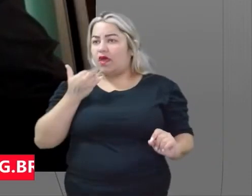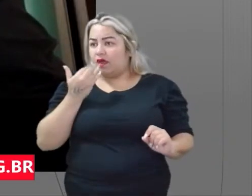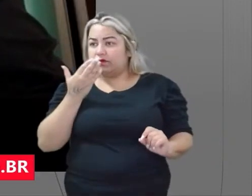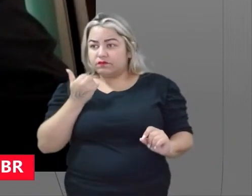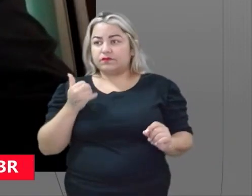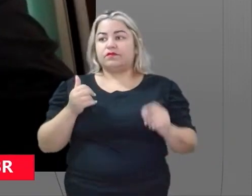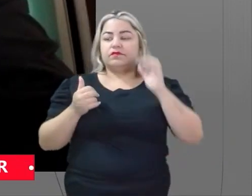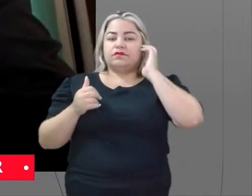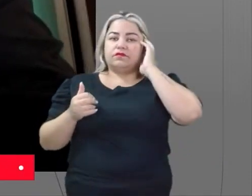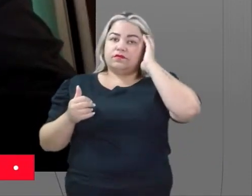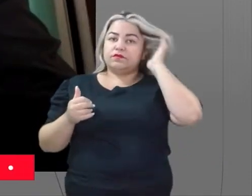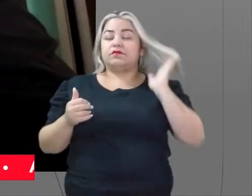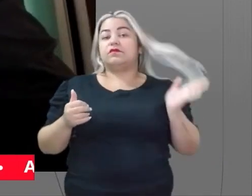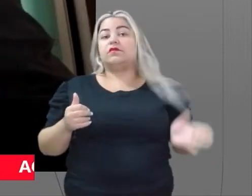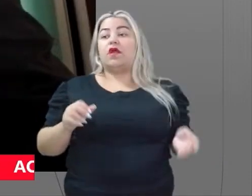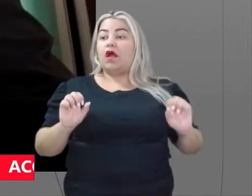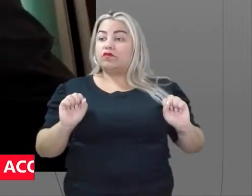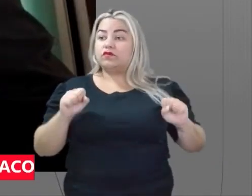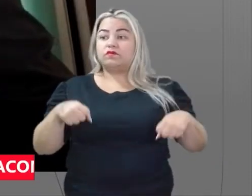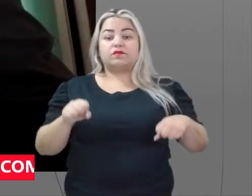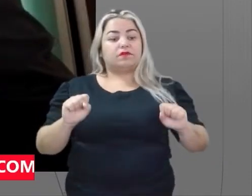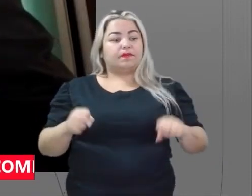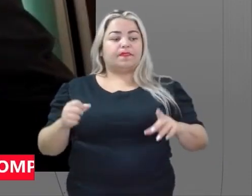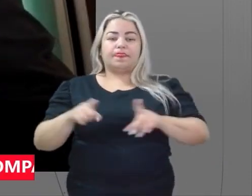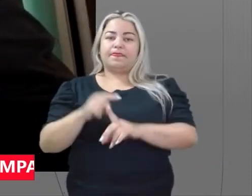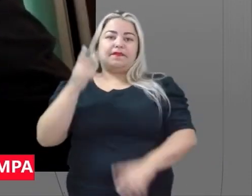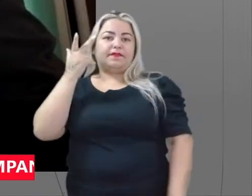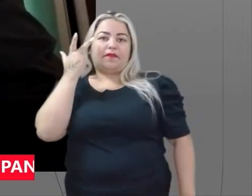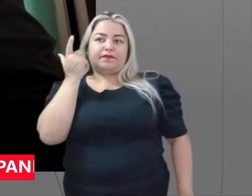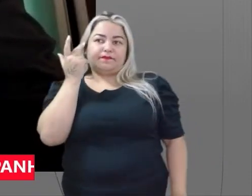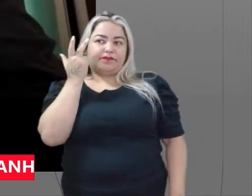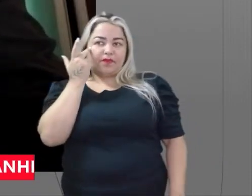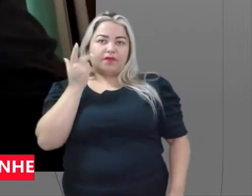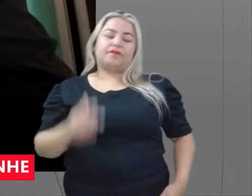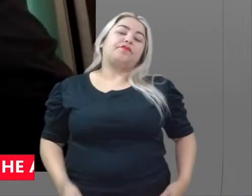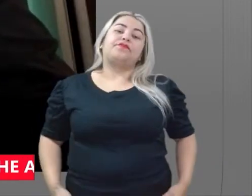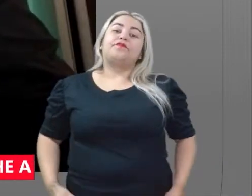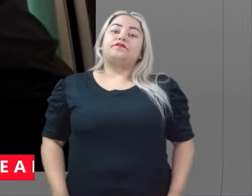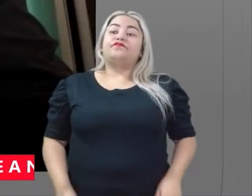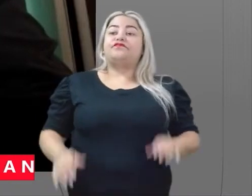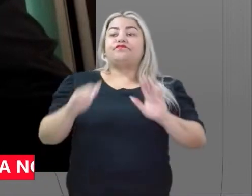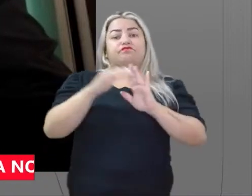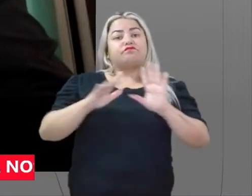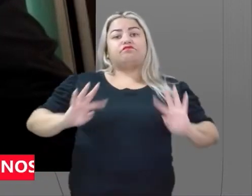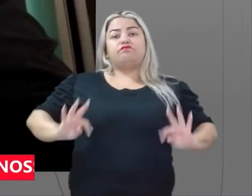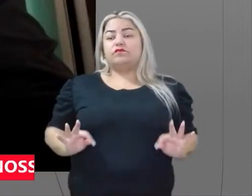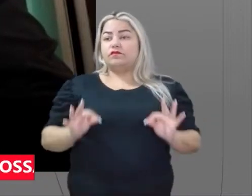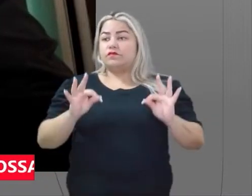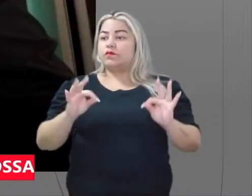o setor automotivo, os recursos naturais que nós temos e muito, as novas